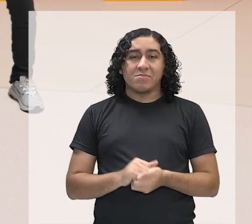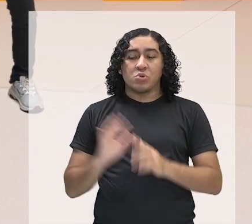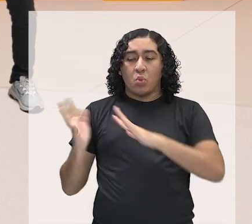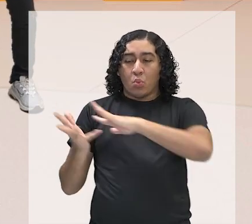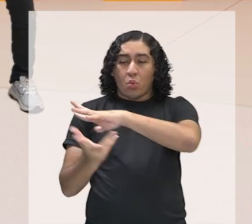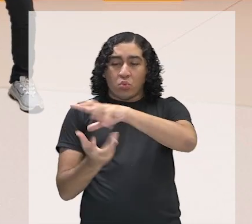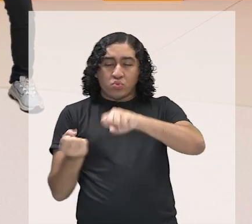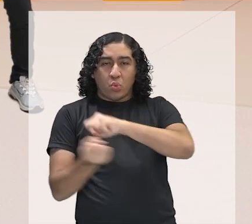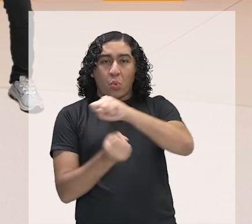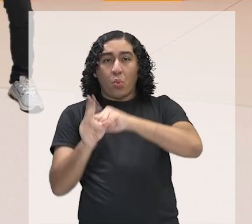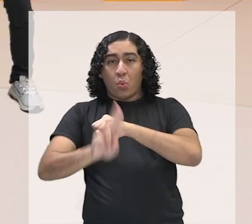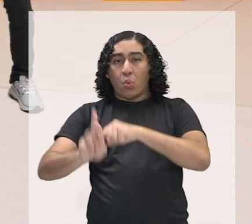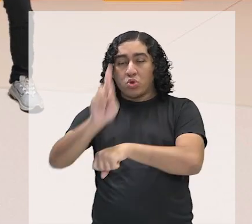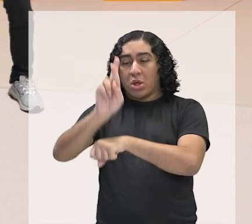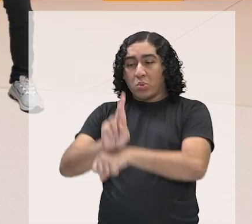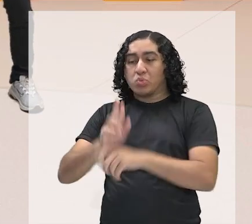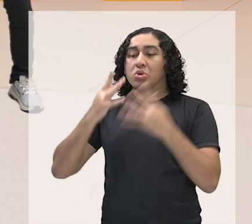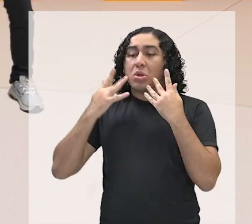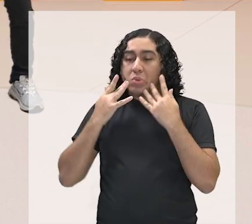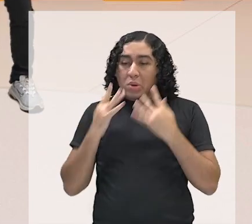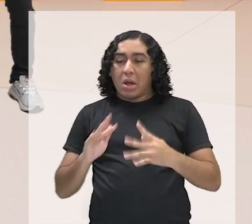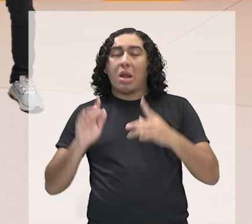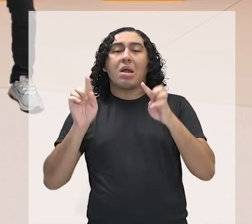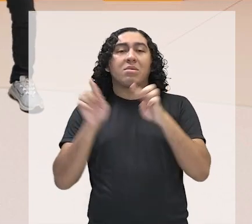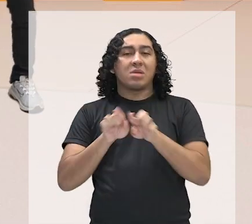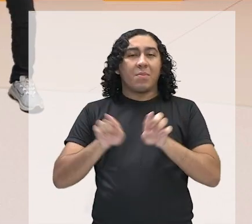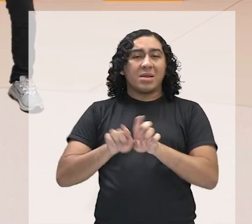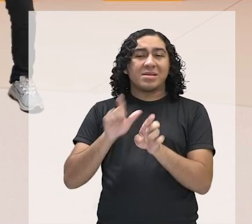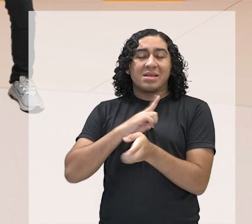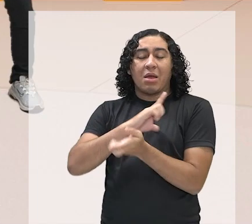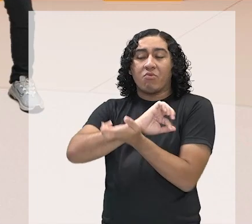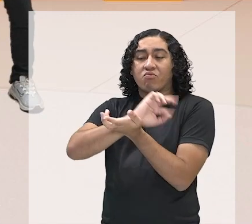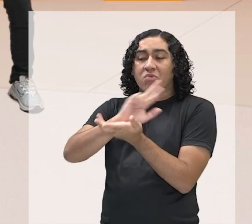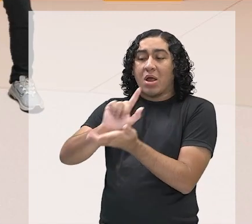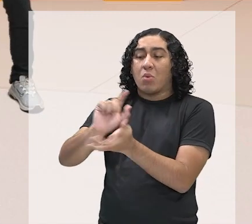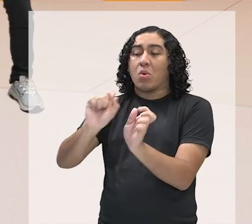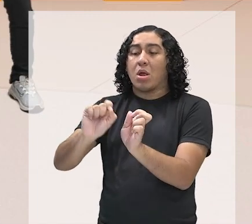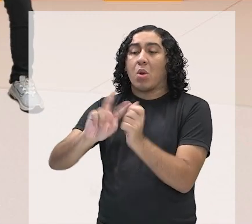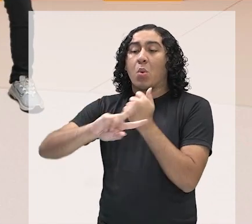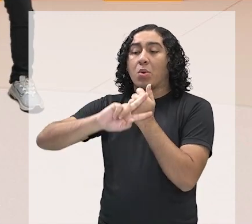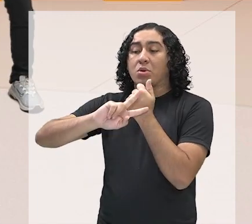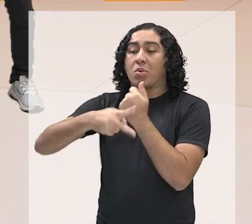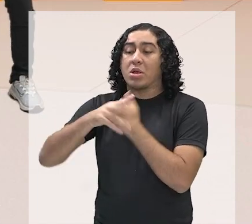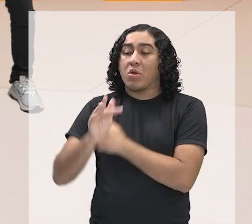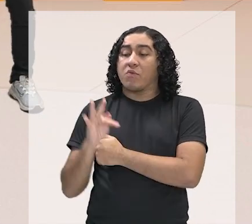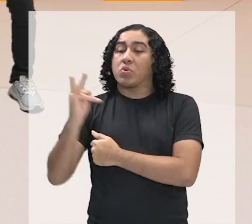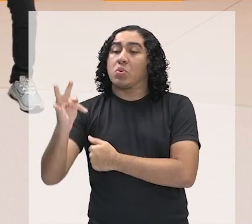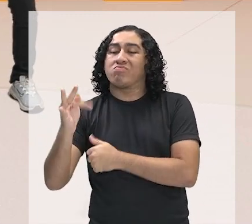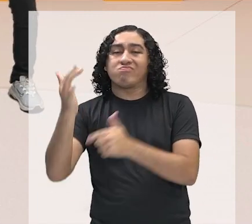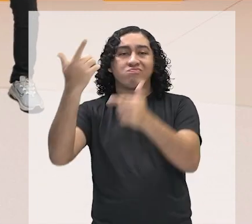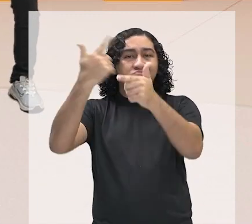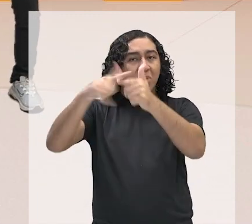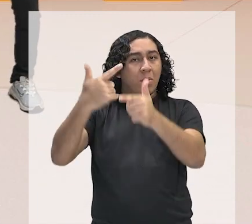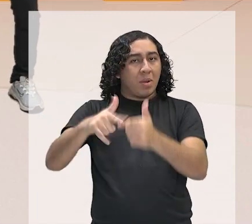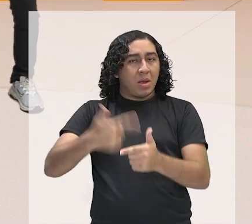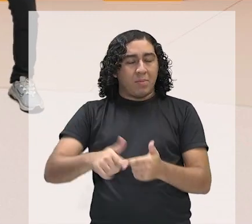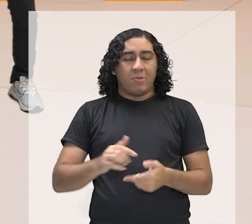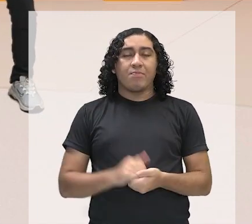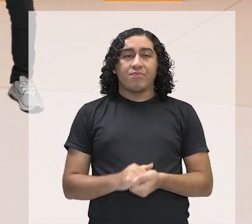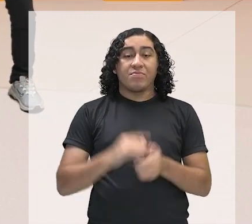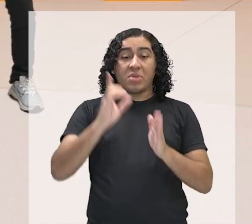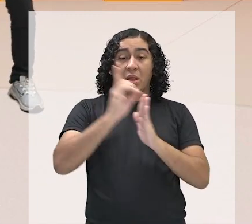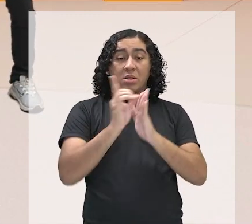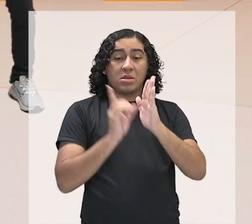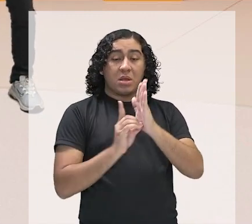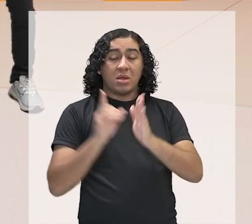dos recursos naturais, trouxeram para o homem problemas ambientais. E na década de 60 e